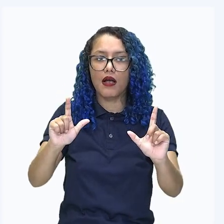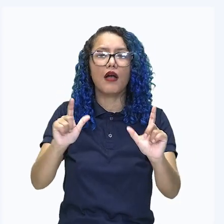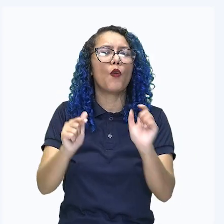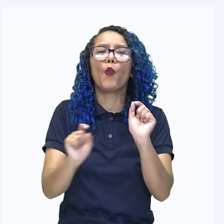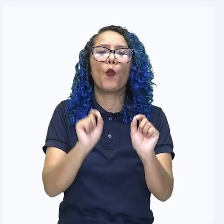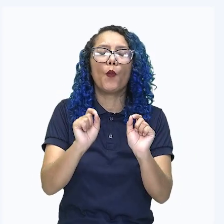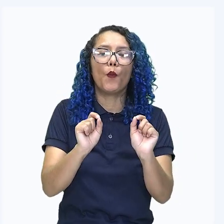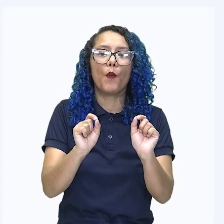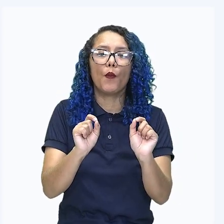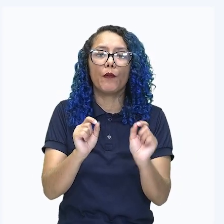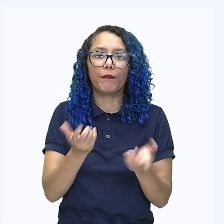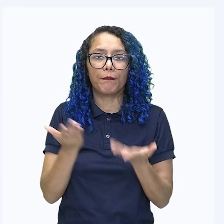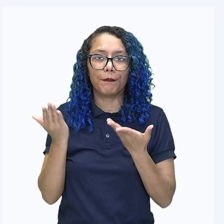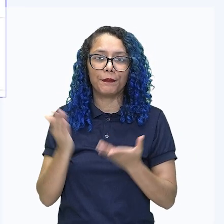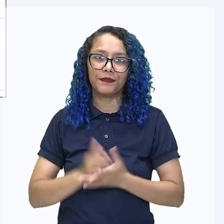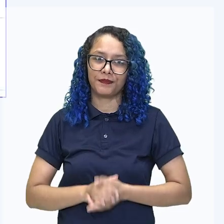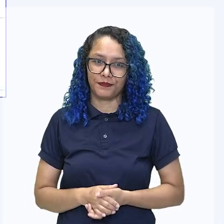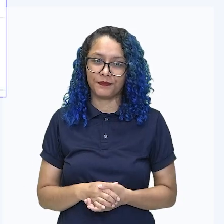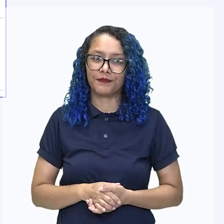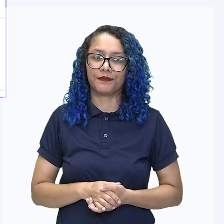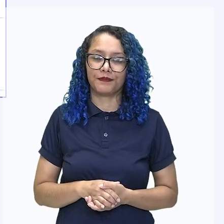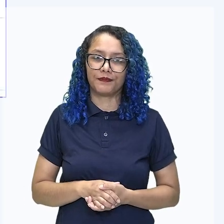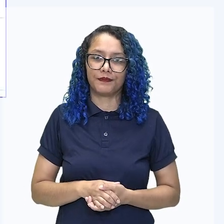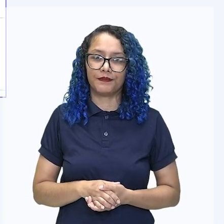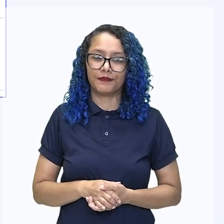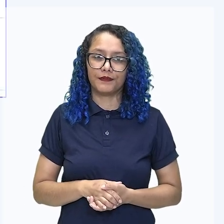que vai me aparecer ali na frequência.